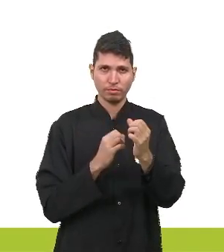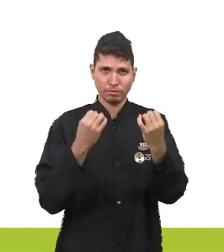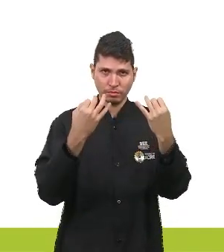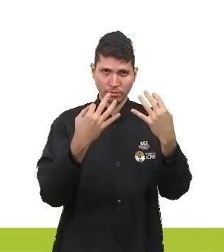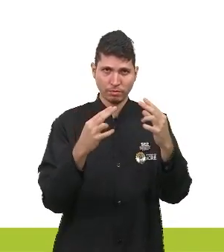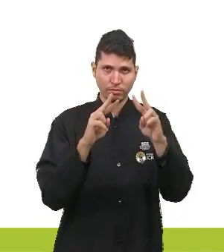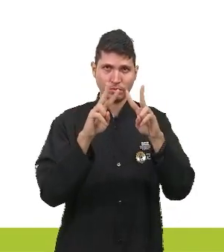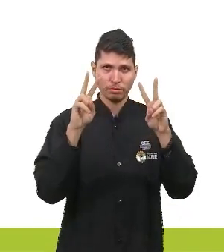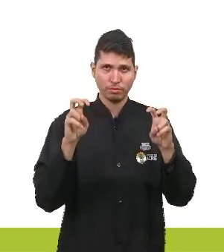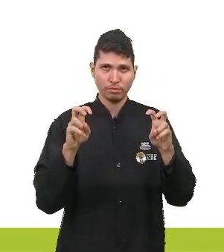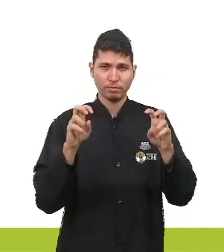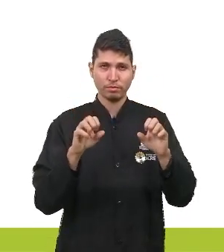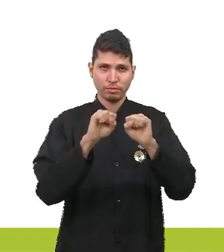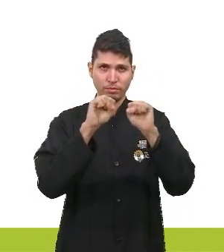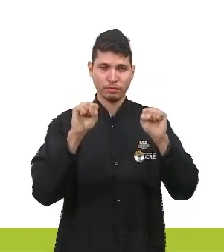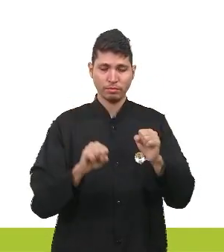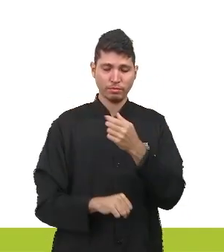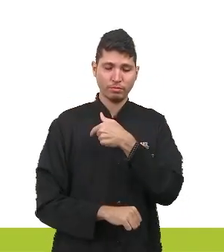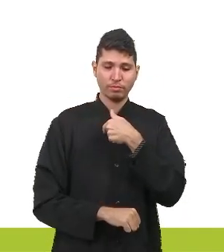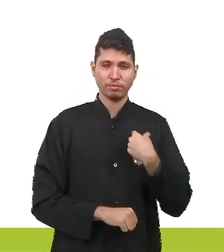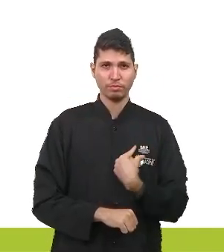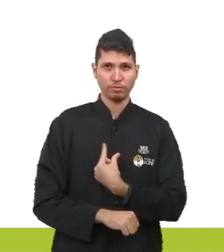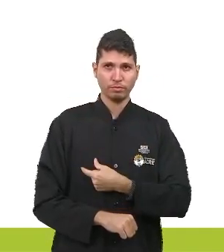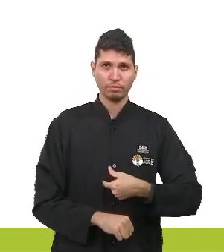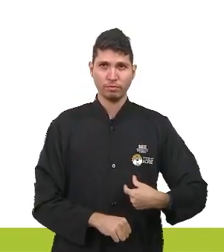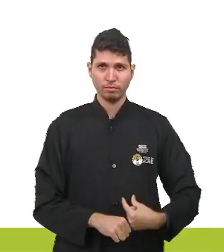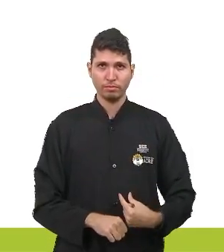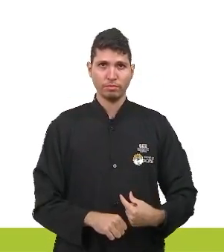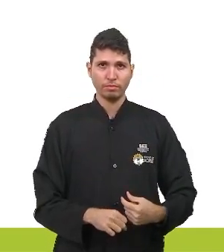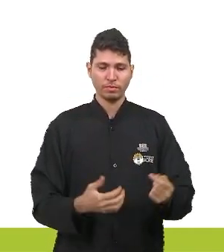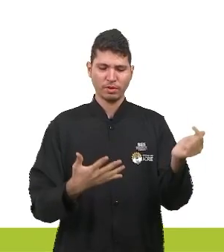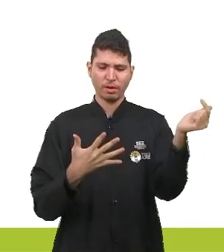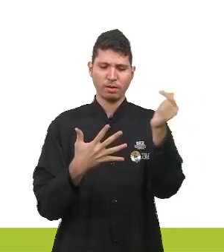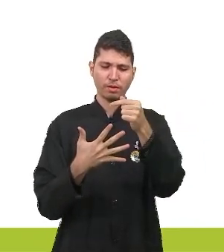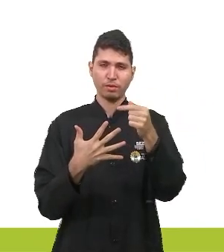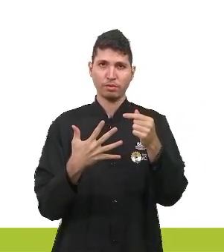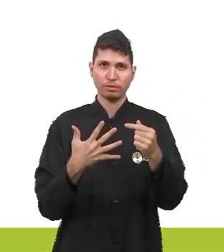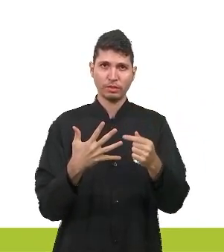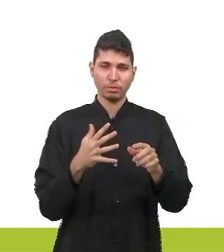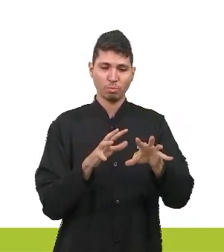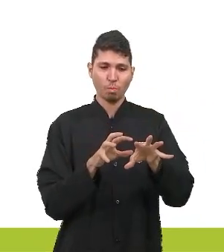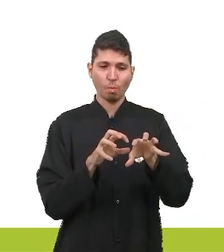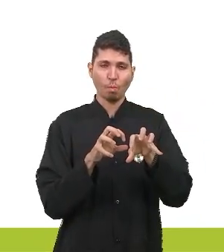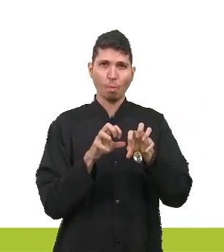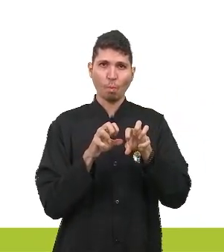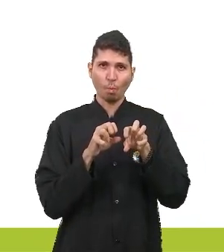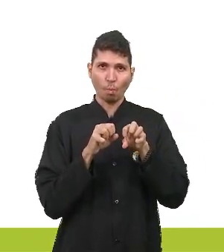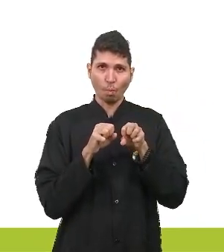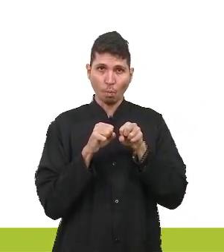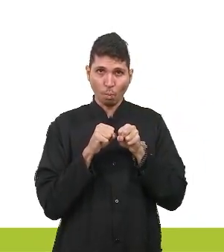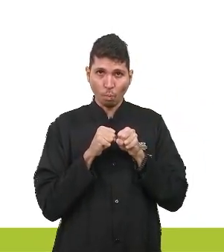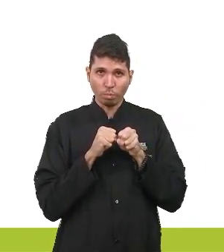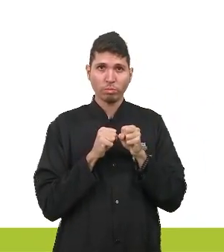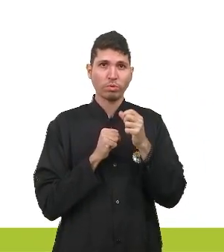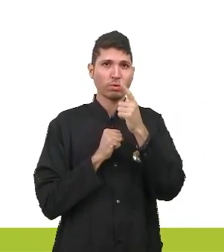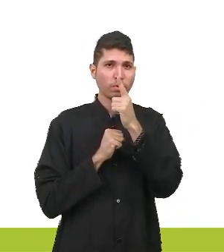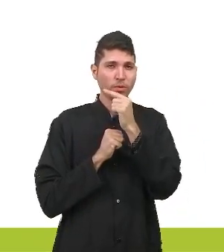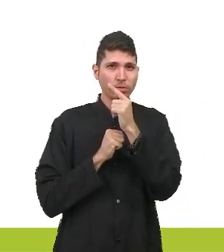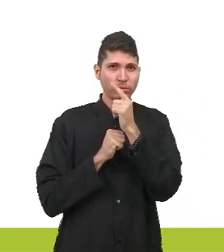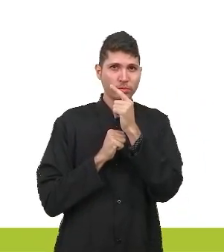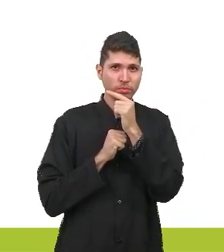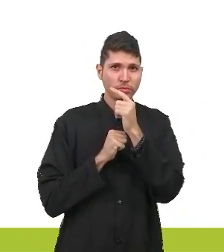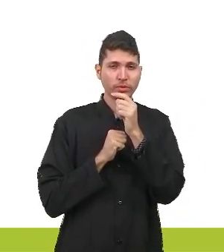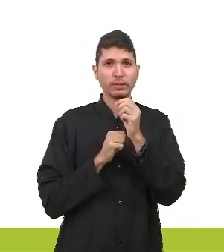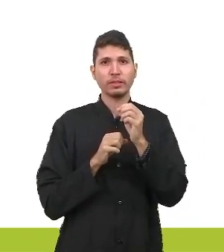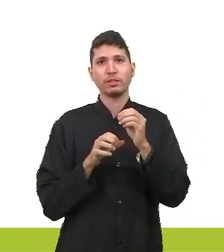tem uma função. Qual que é? Ou funções, né? Absorver os nutrientes dos alimentos e eliminar o